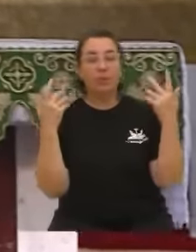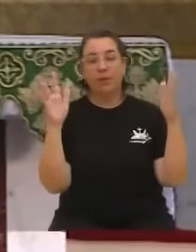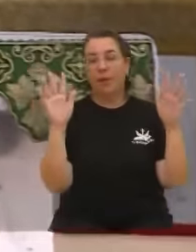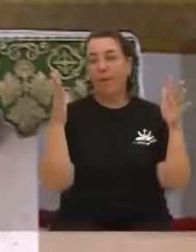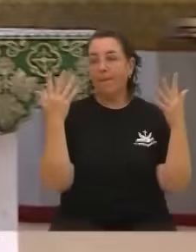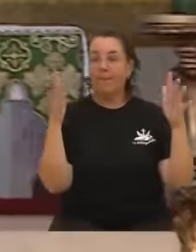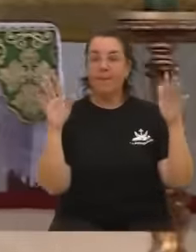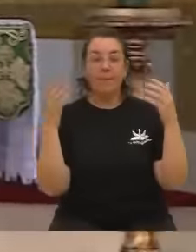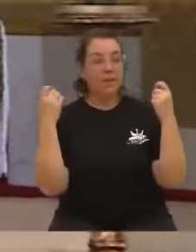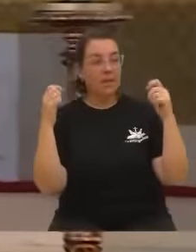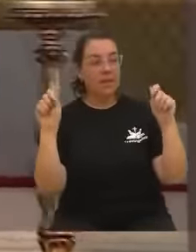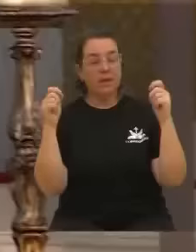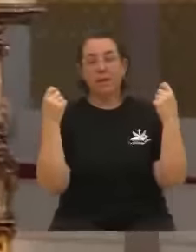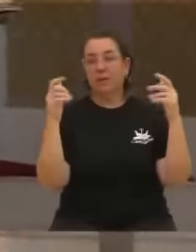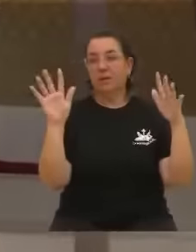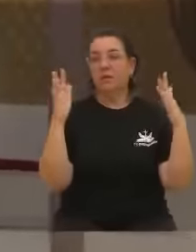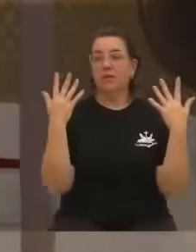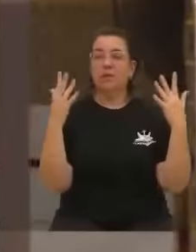aleluia,